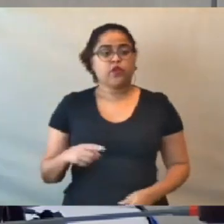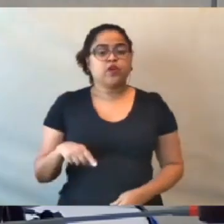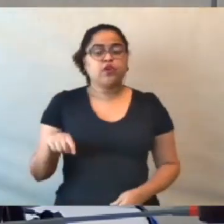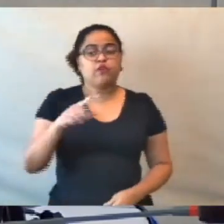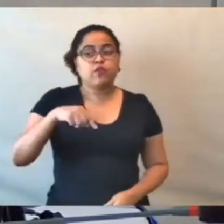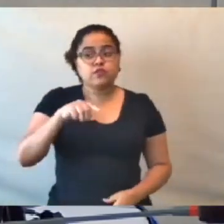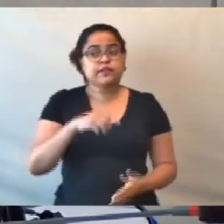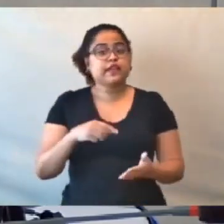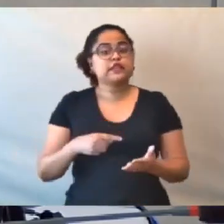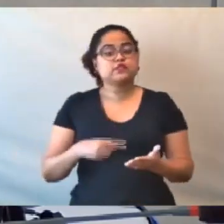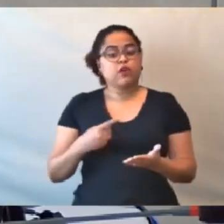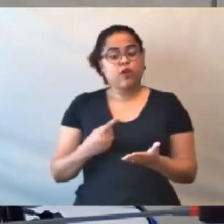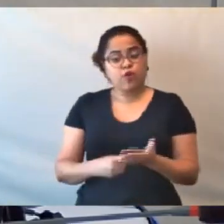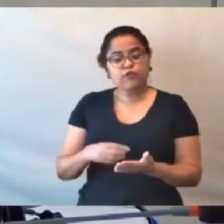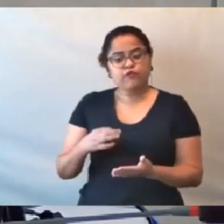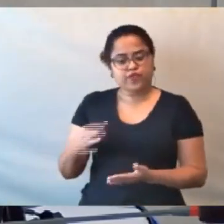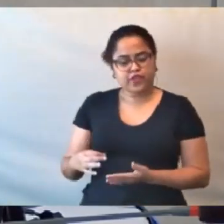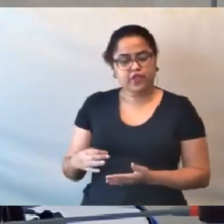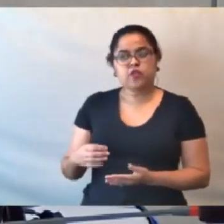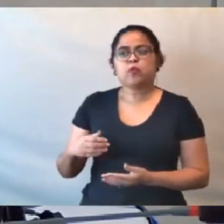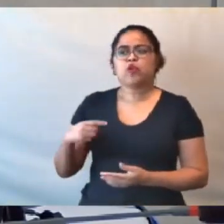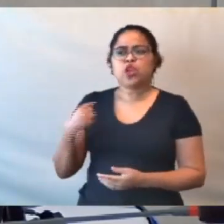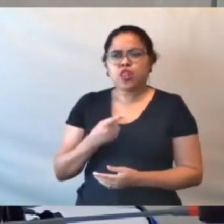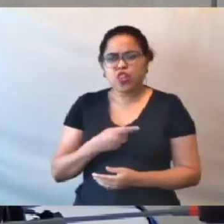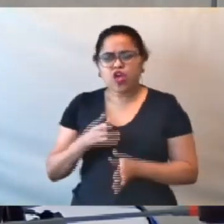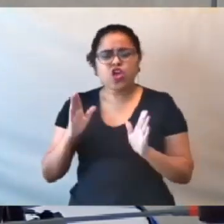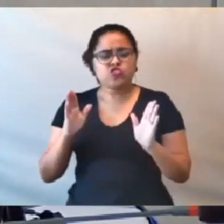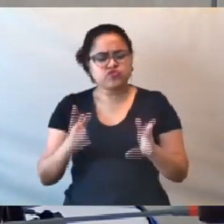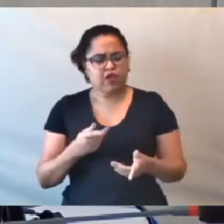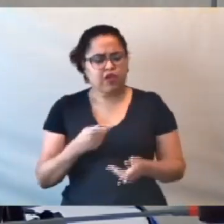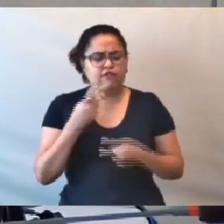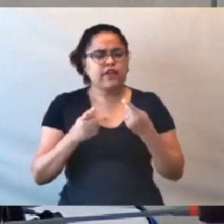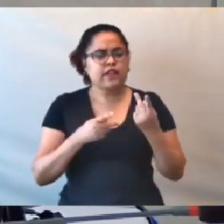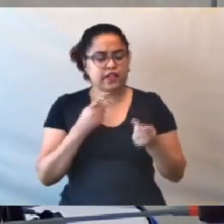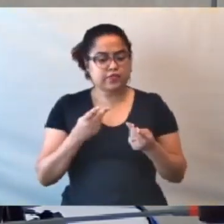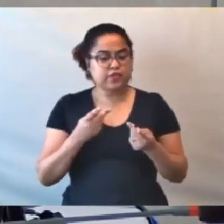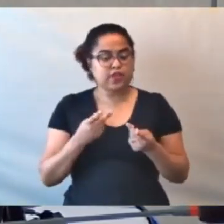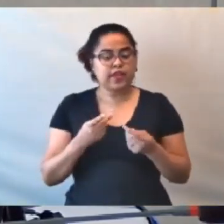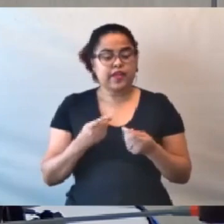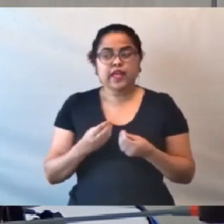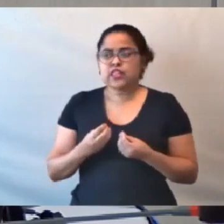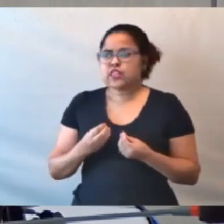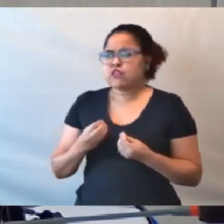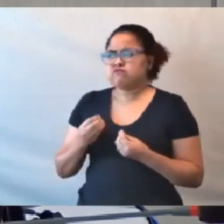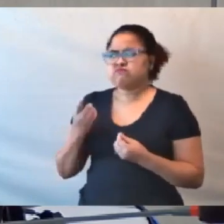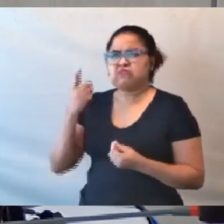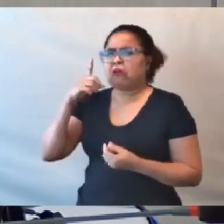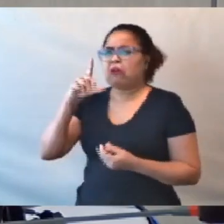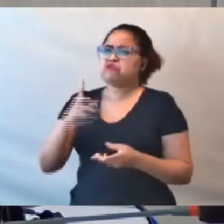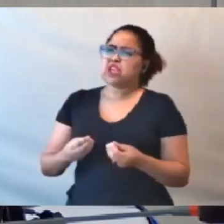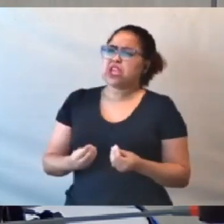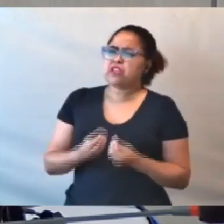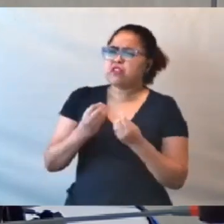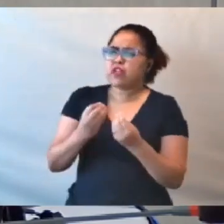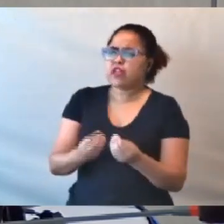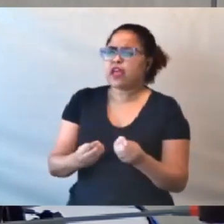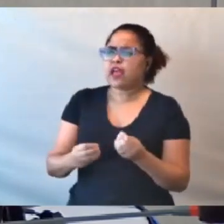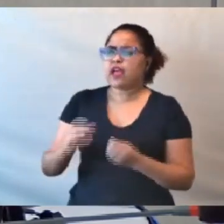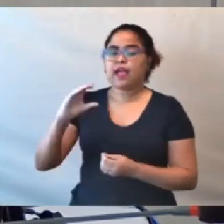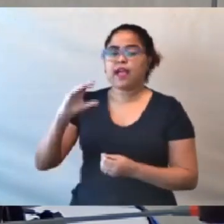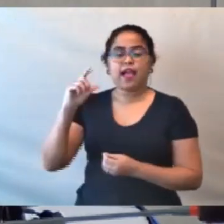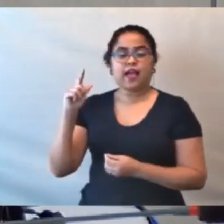Não se consegue entregar classe 3 de forma sistemática, porque em vários momentos houve superação dos